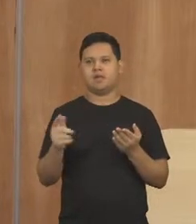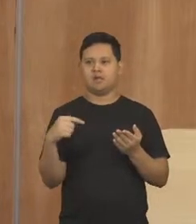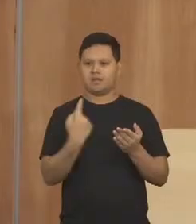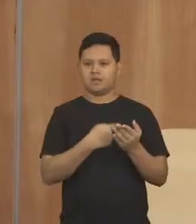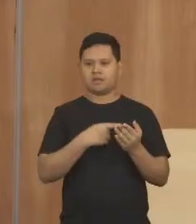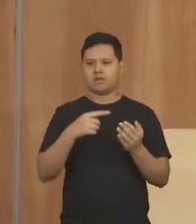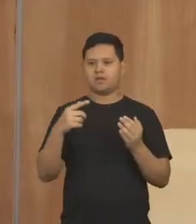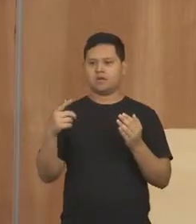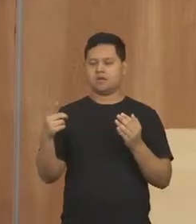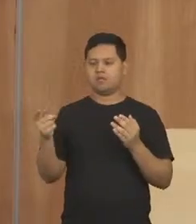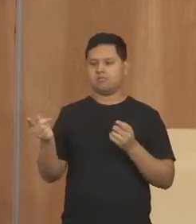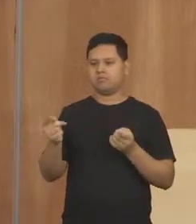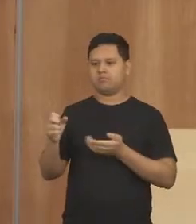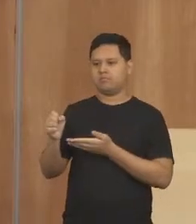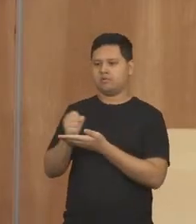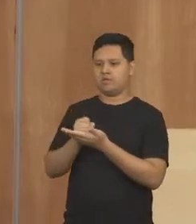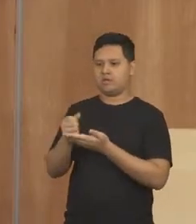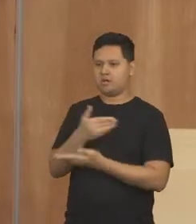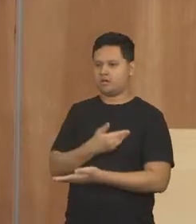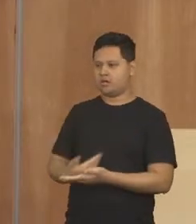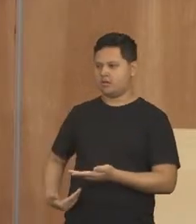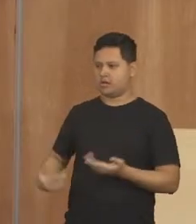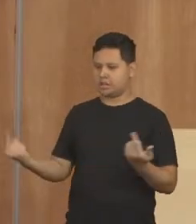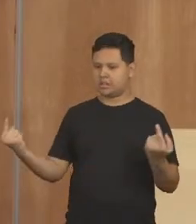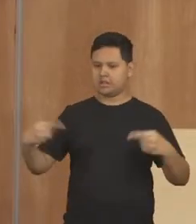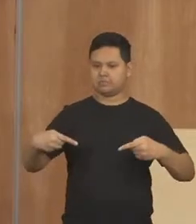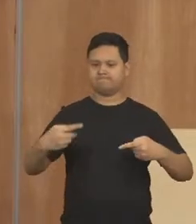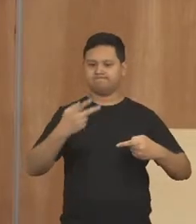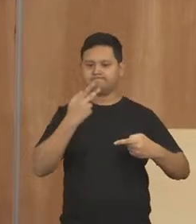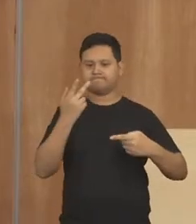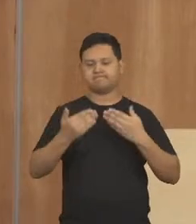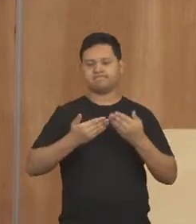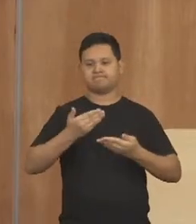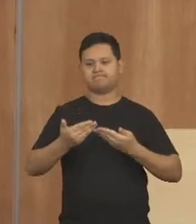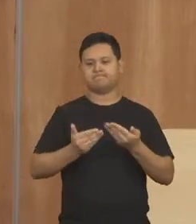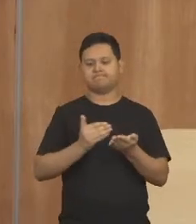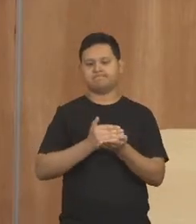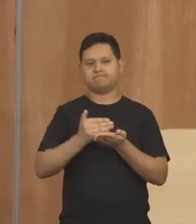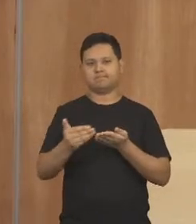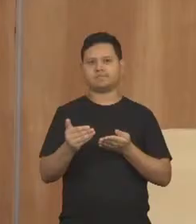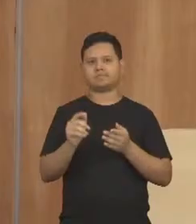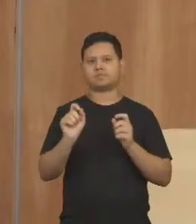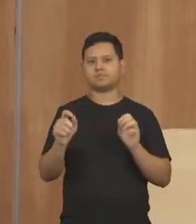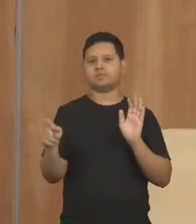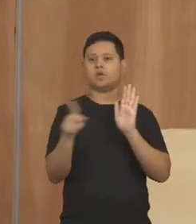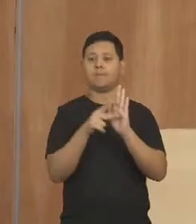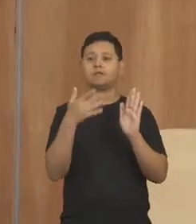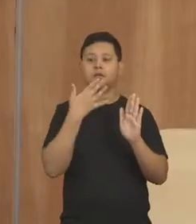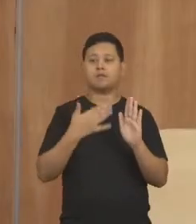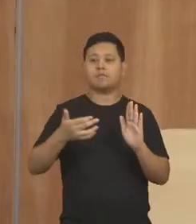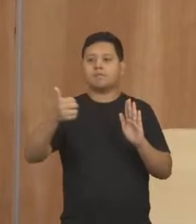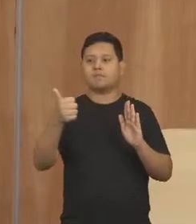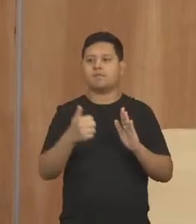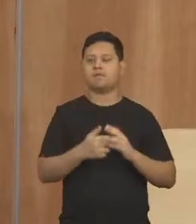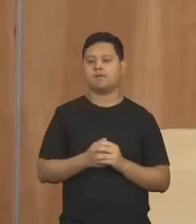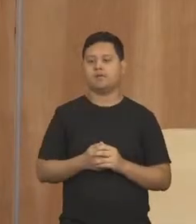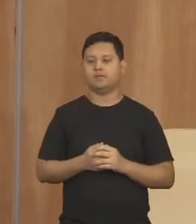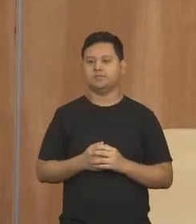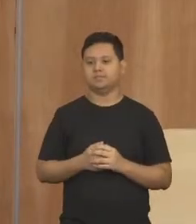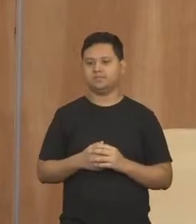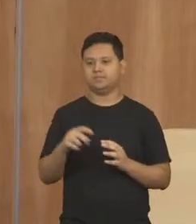coloca ali as oposições na mesa e surge uma síntese que a gente consegue alcançar projetos mais benéficos. Acho que a gente tem